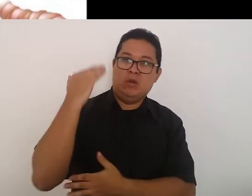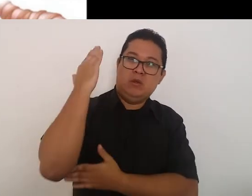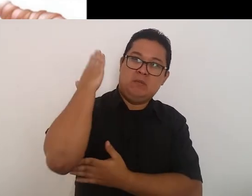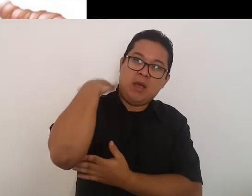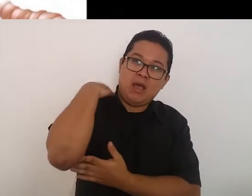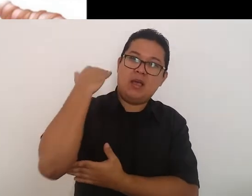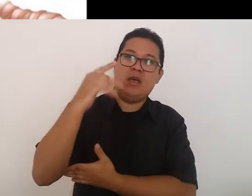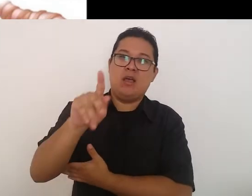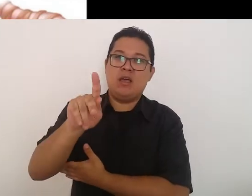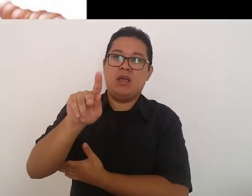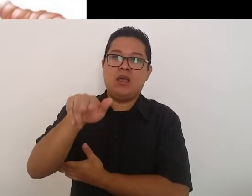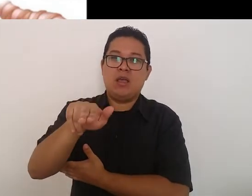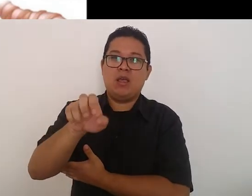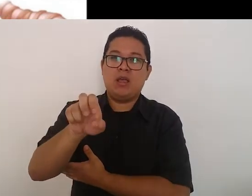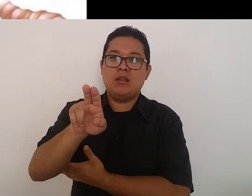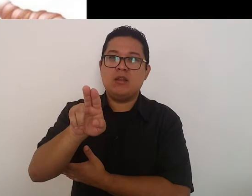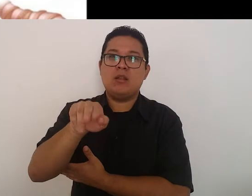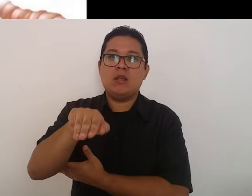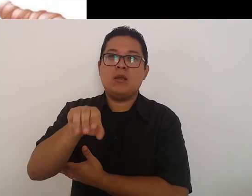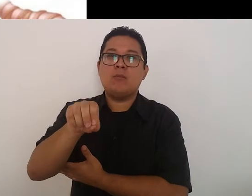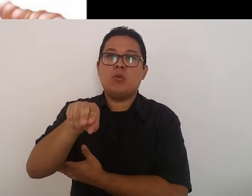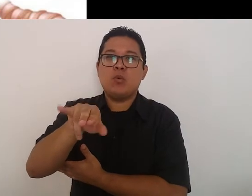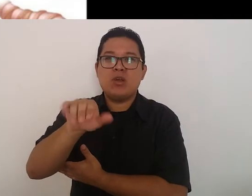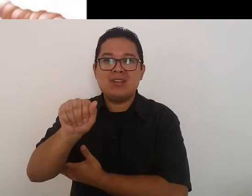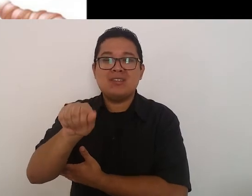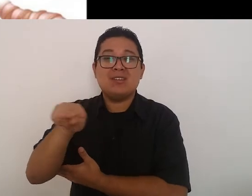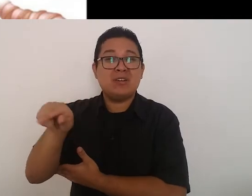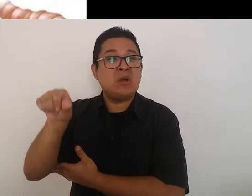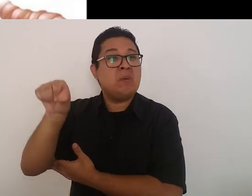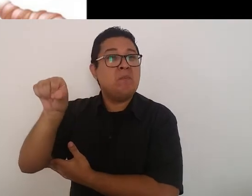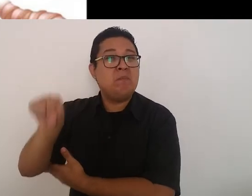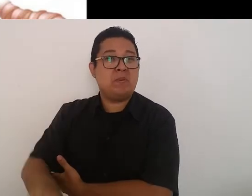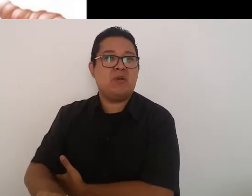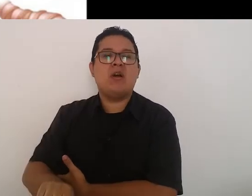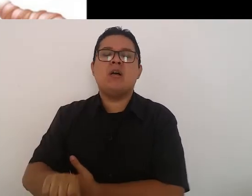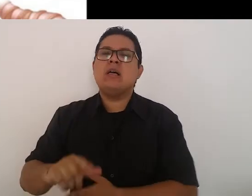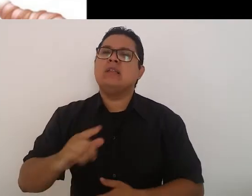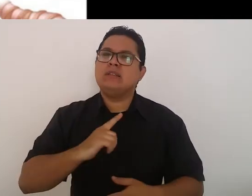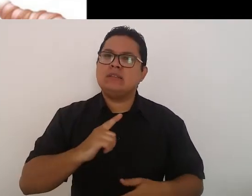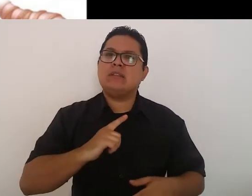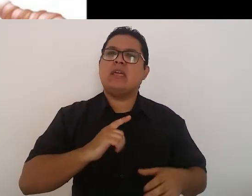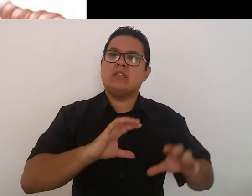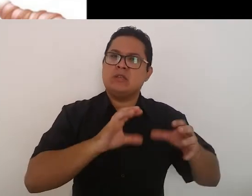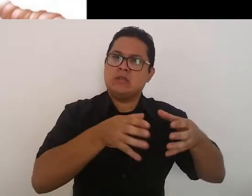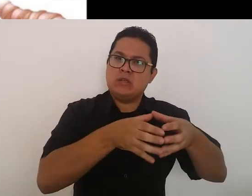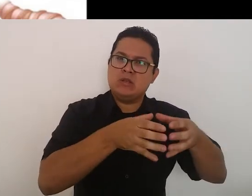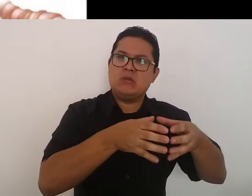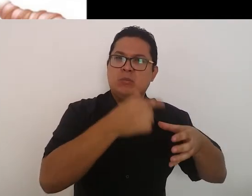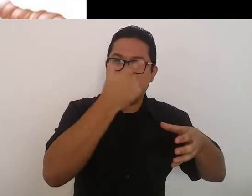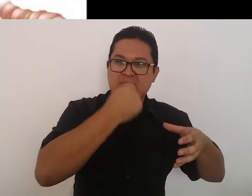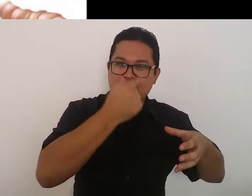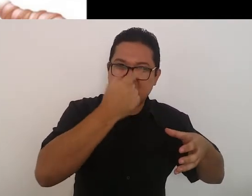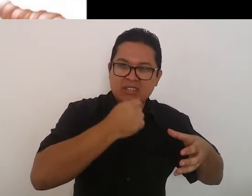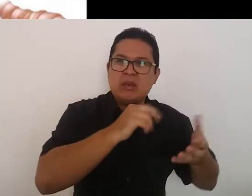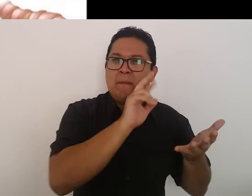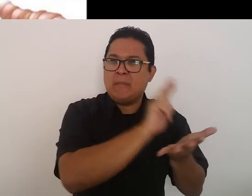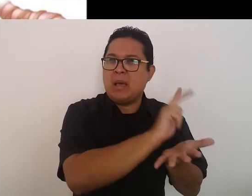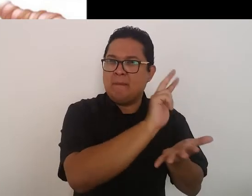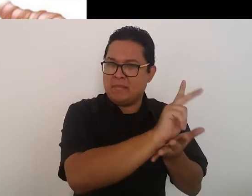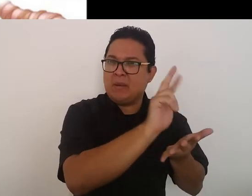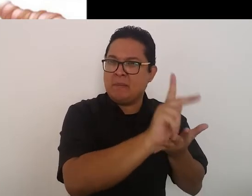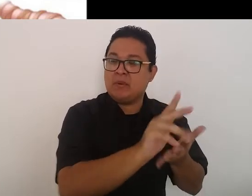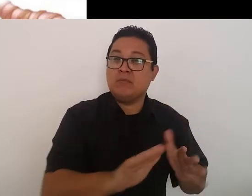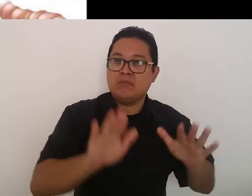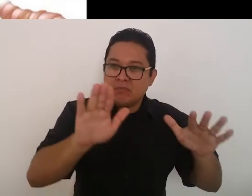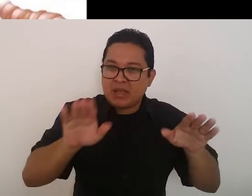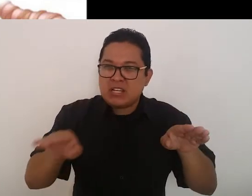mais grave muito mais do que uma gripe comum. Não é uma gripe comum. Se